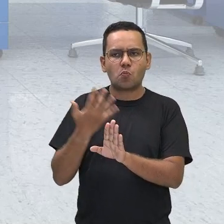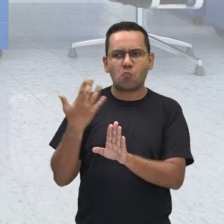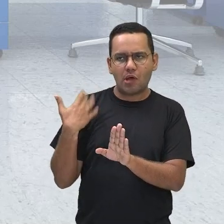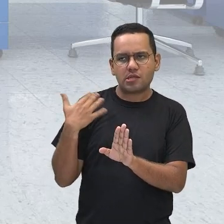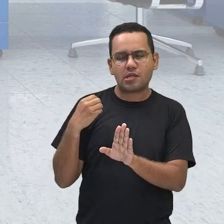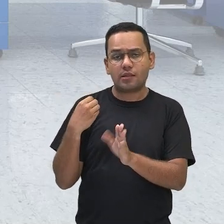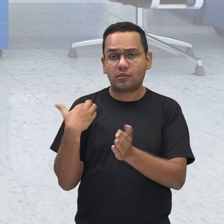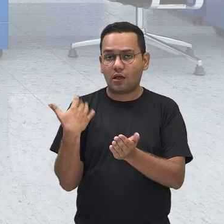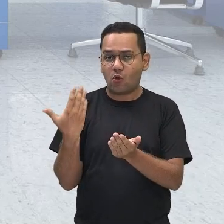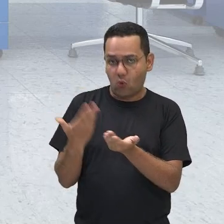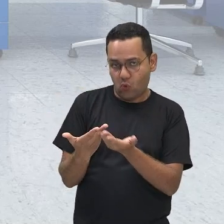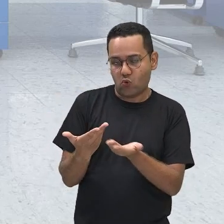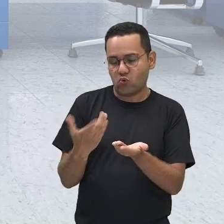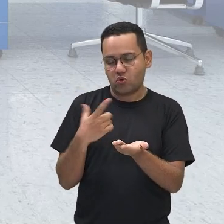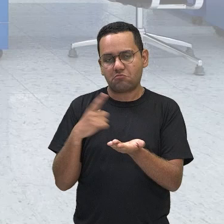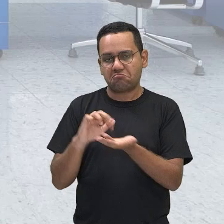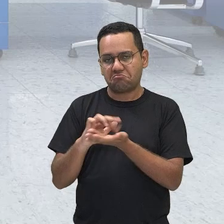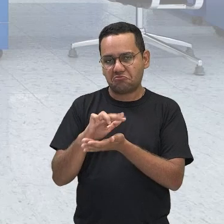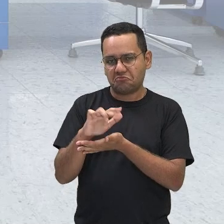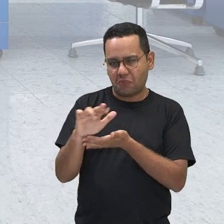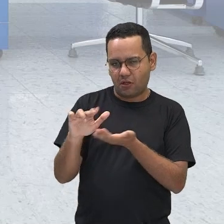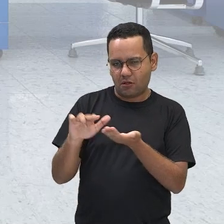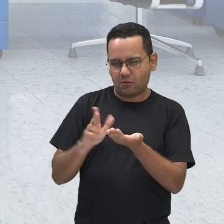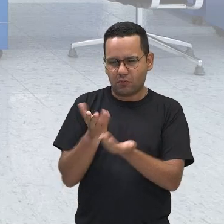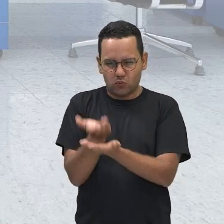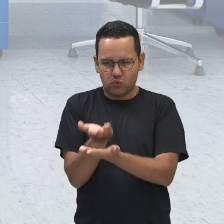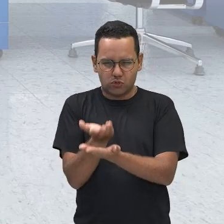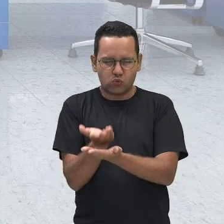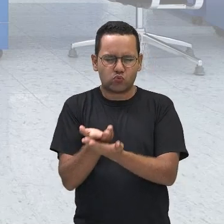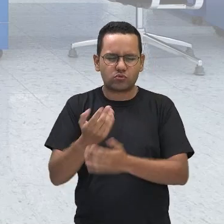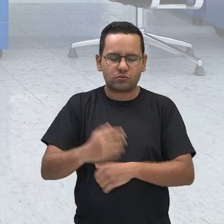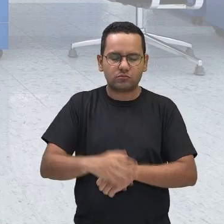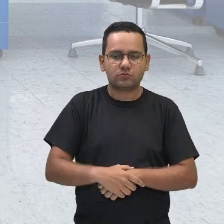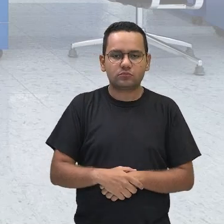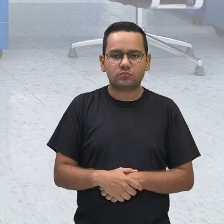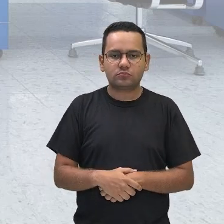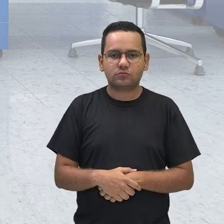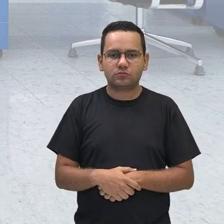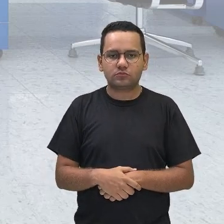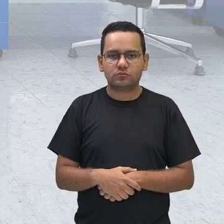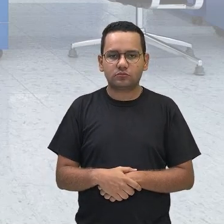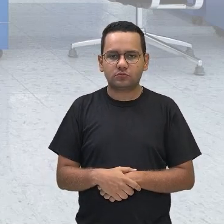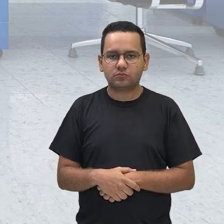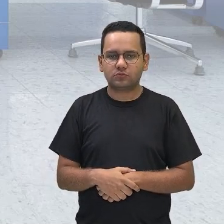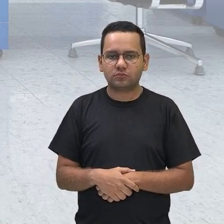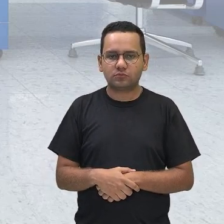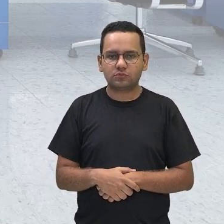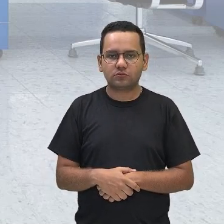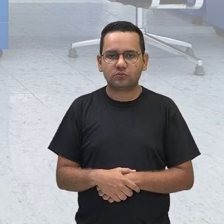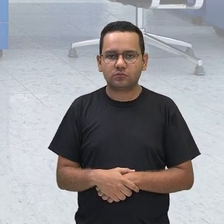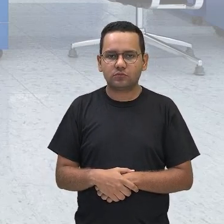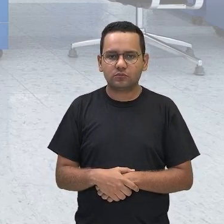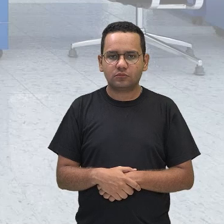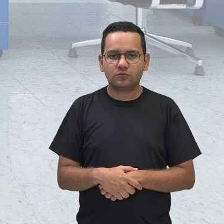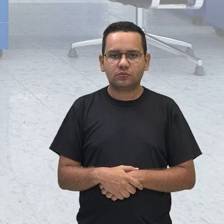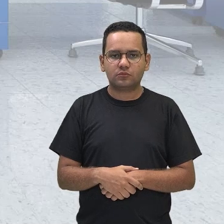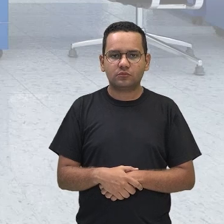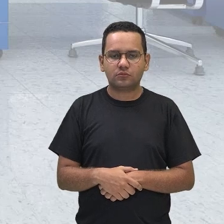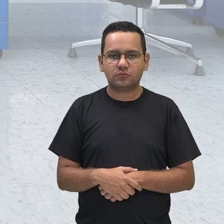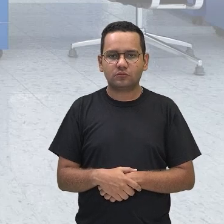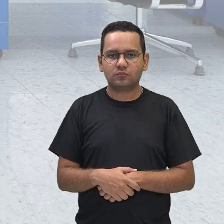né, ao longo da história, fez com que nós tivéssemos